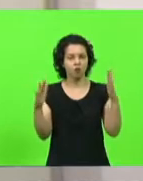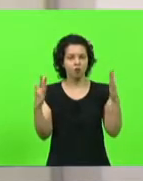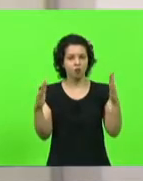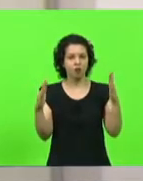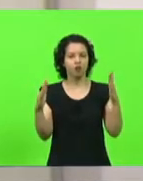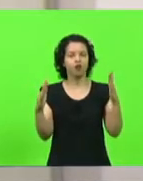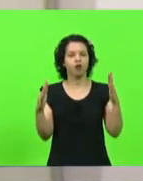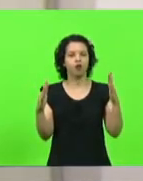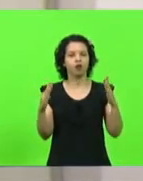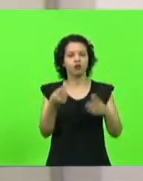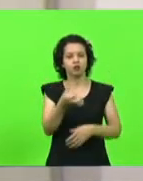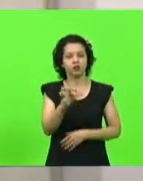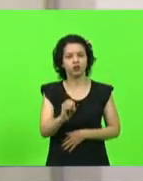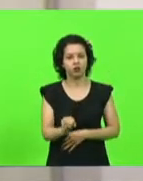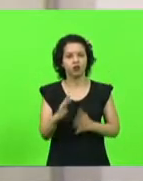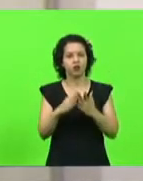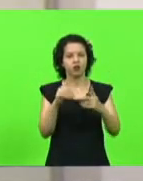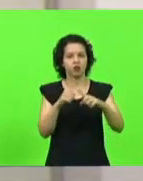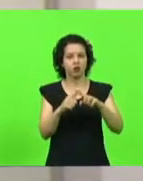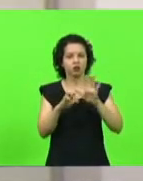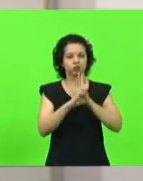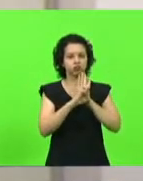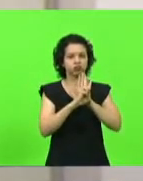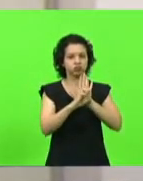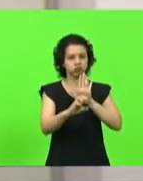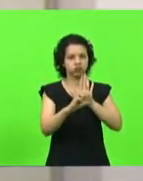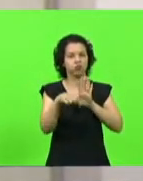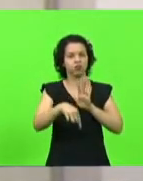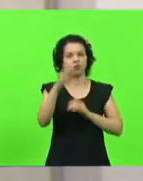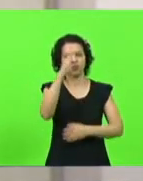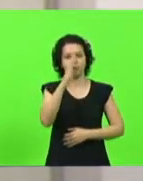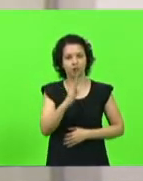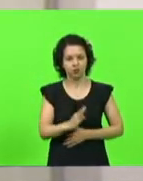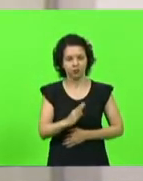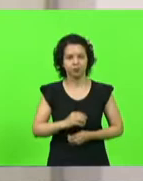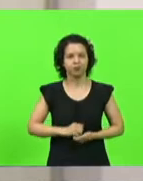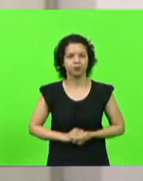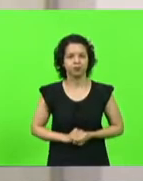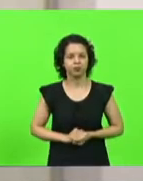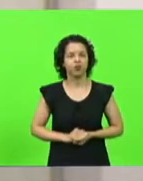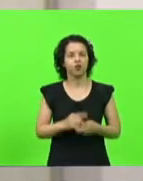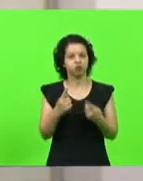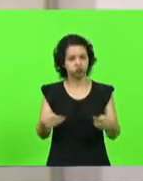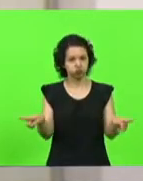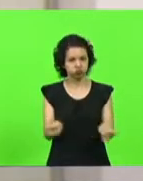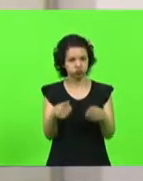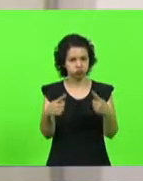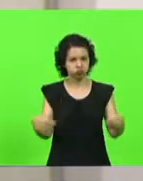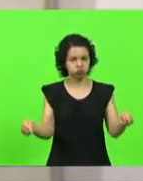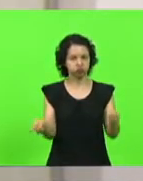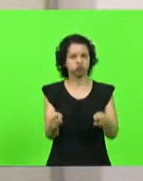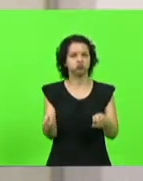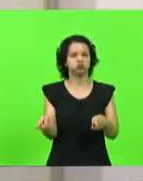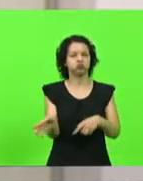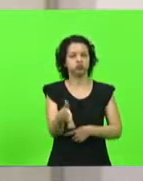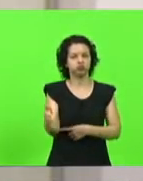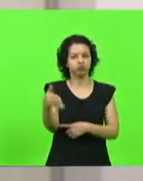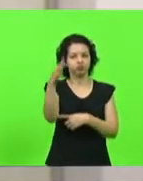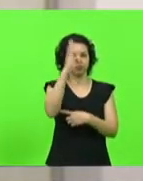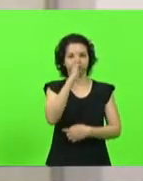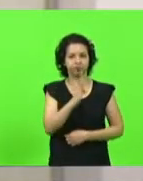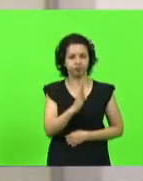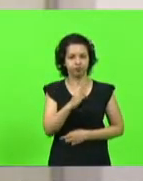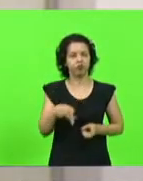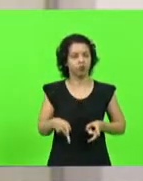do Evangelho Quadrangular no Brasil. Momento seguinte, houve a execução do hino nacional. Dando continuidade à solenidade, senhor presidente,